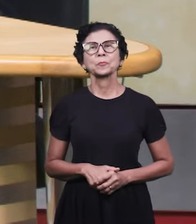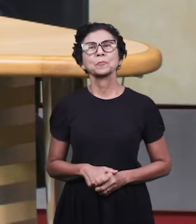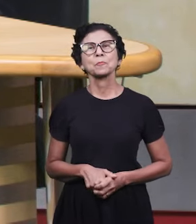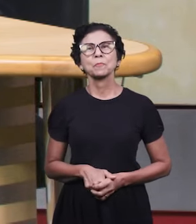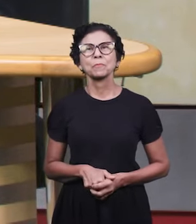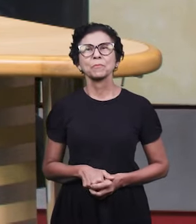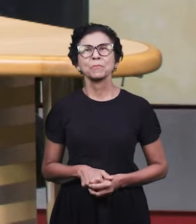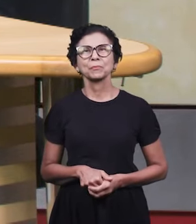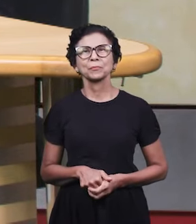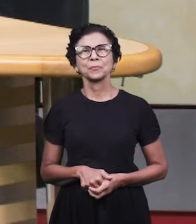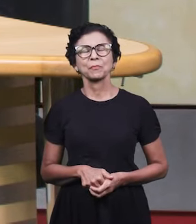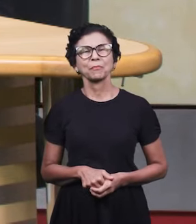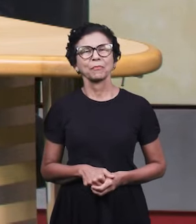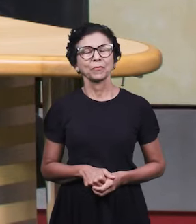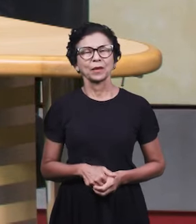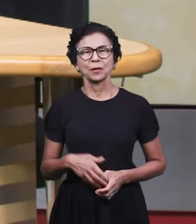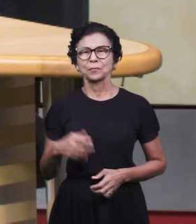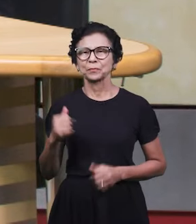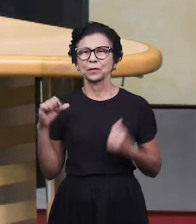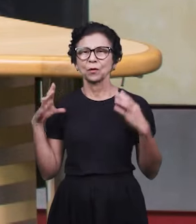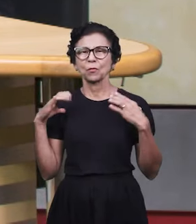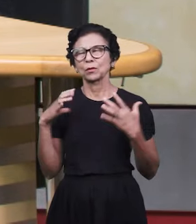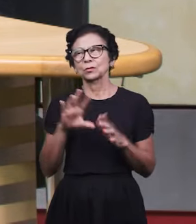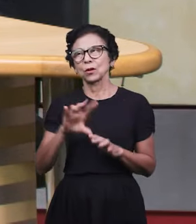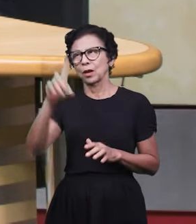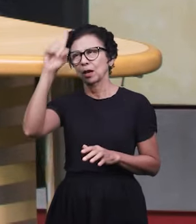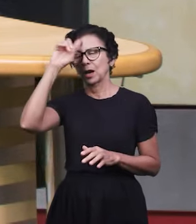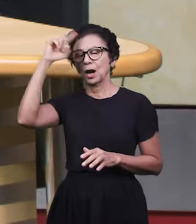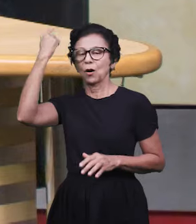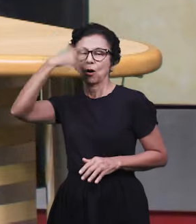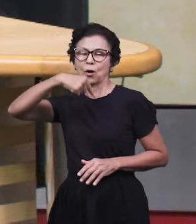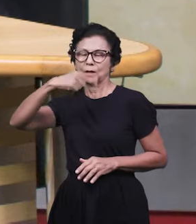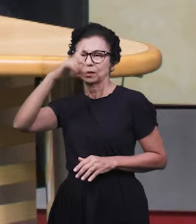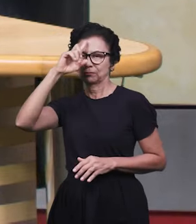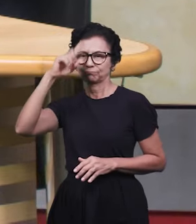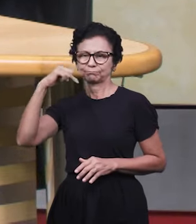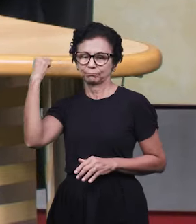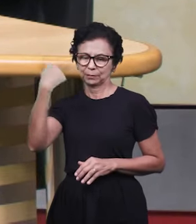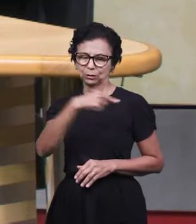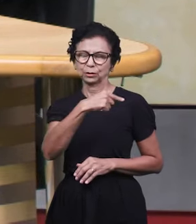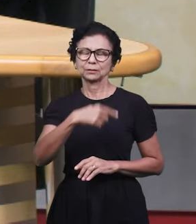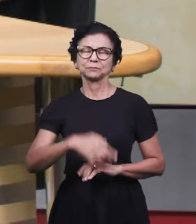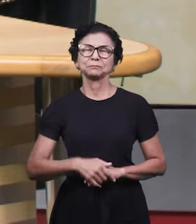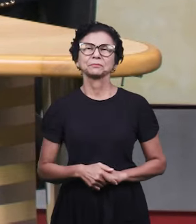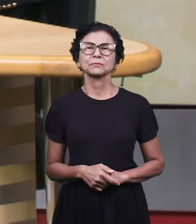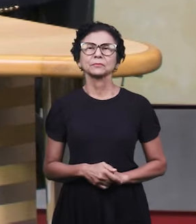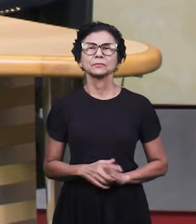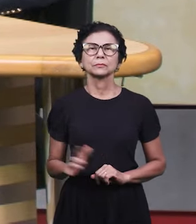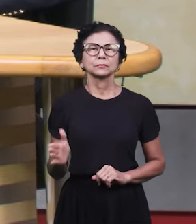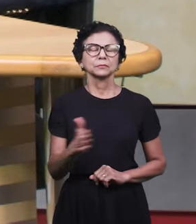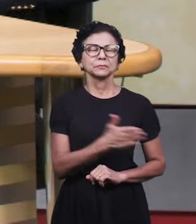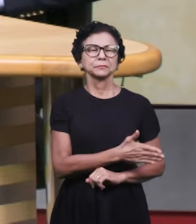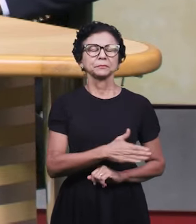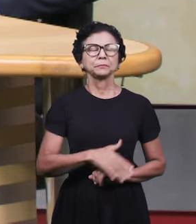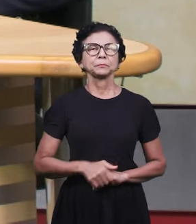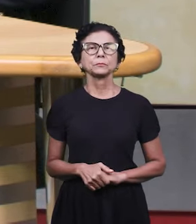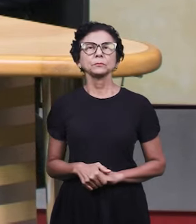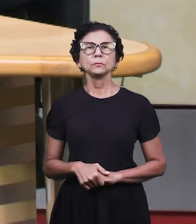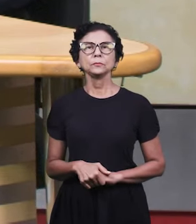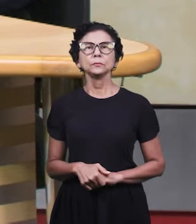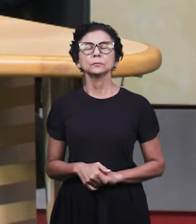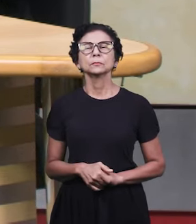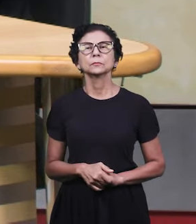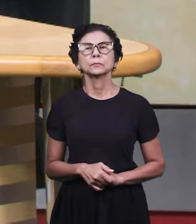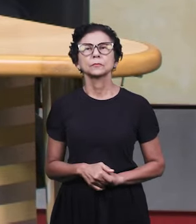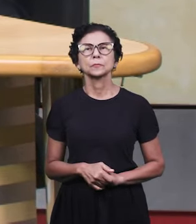com quem me deu a ordem. Isso é muito interessante. E há essa operação de anjos durante o louvor. Agora, eu queria conversar com vocês também numa